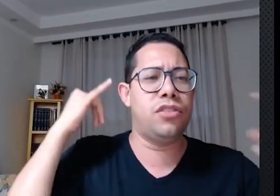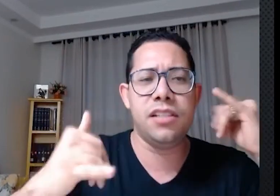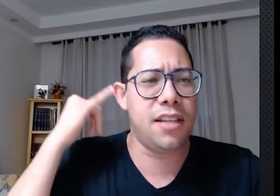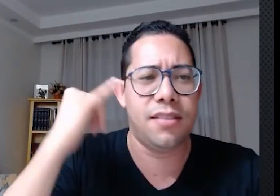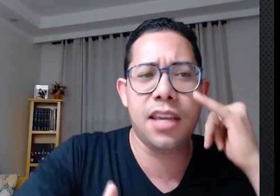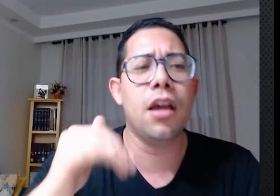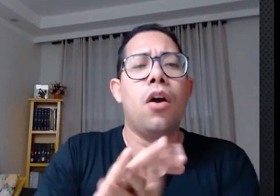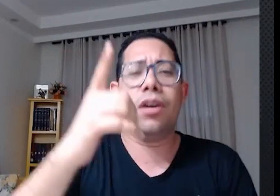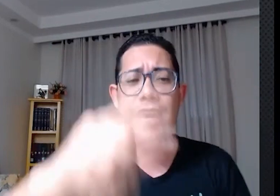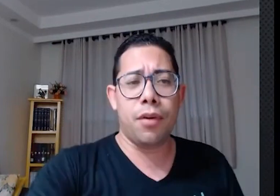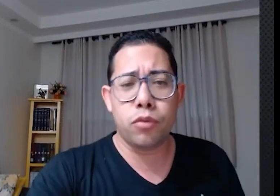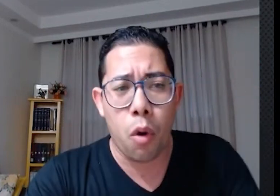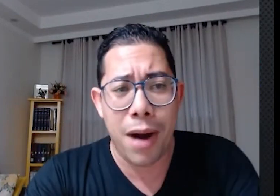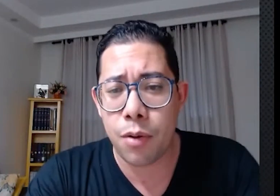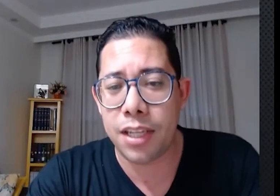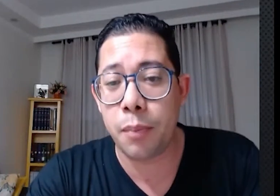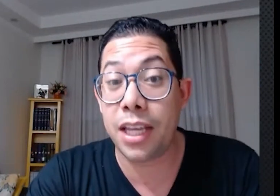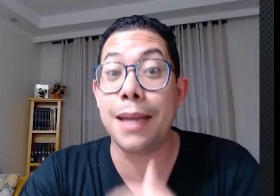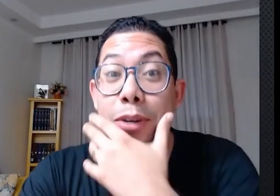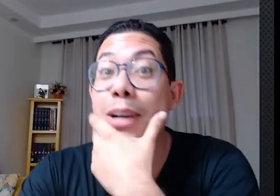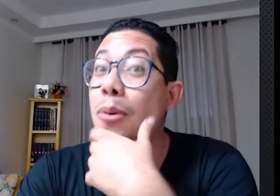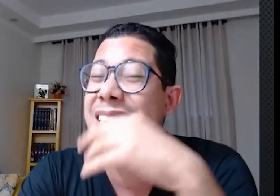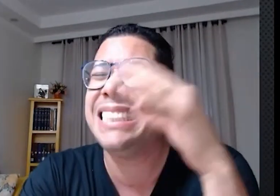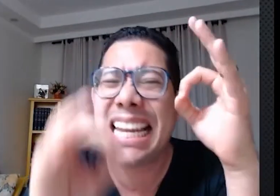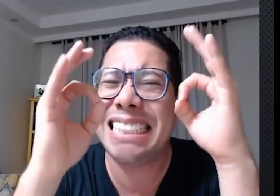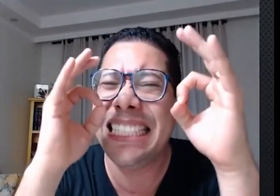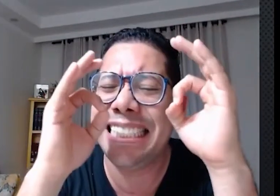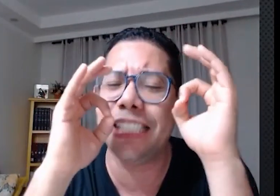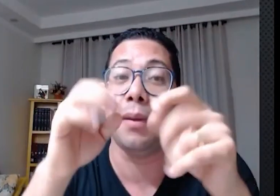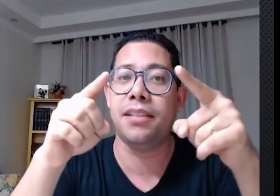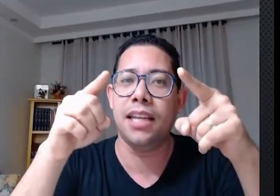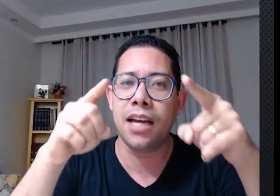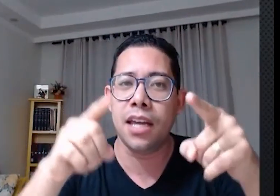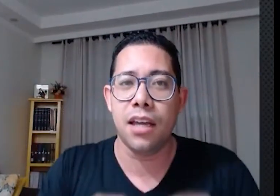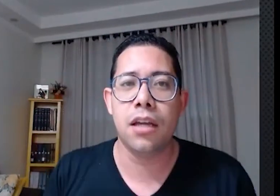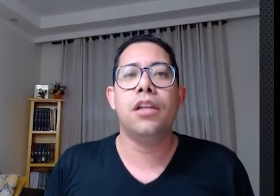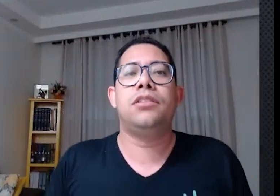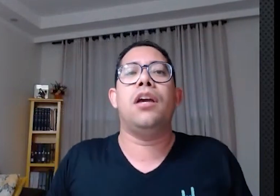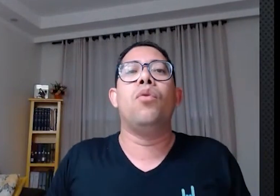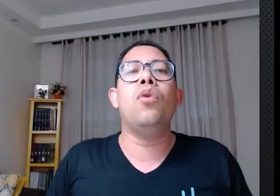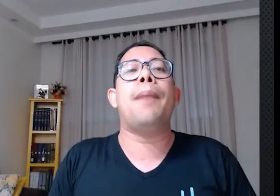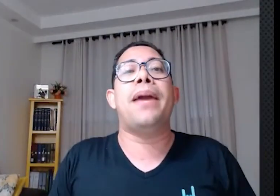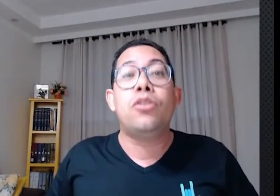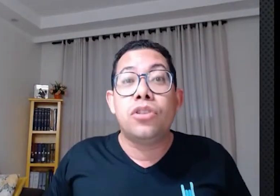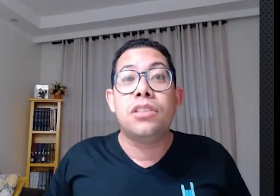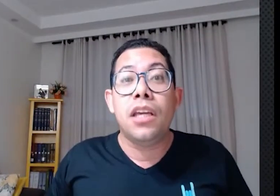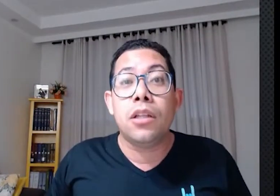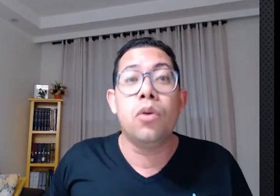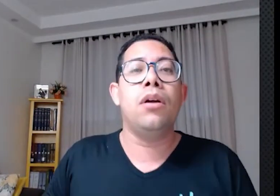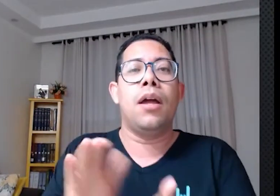gostando? Sim, sim, sim. Ok, vamos tocar o barco aqui porque tem muita coisa interessantíssima, hein? Se liga aí. Segura,